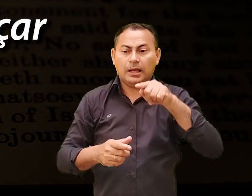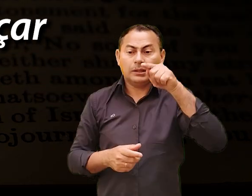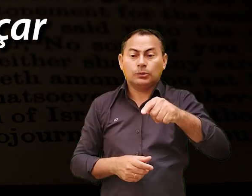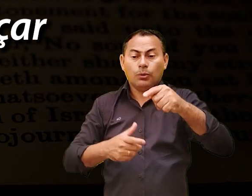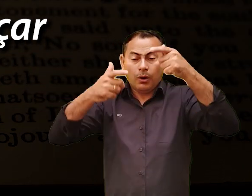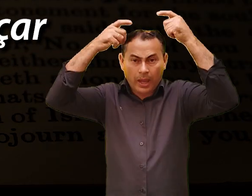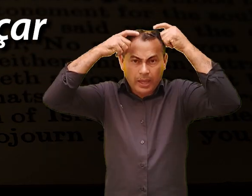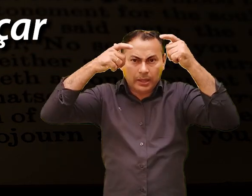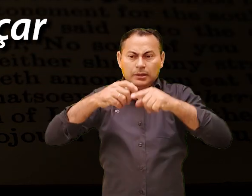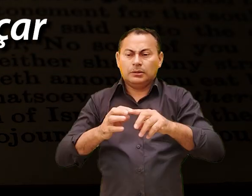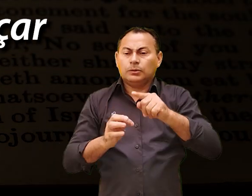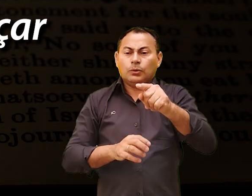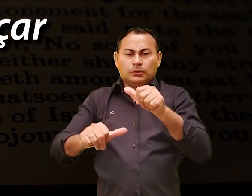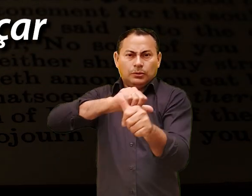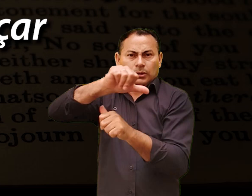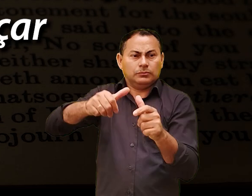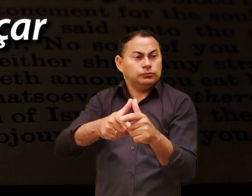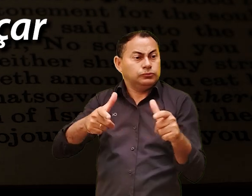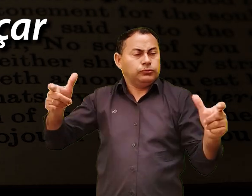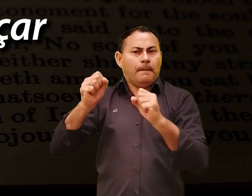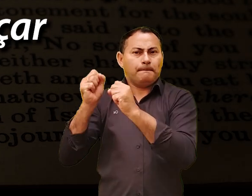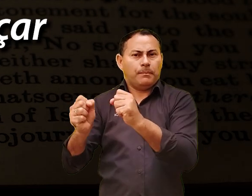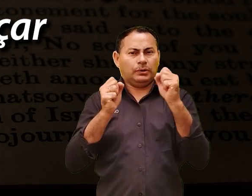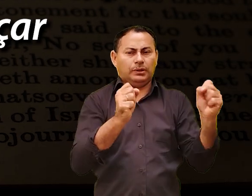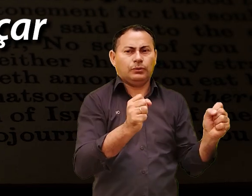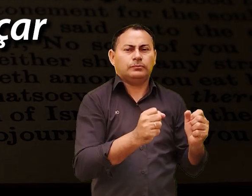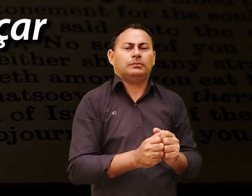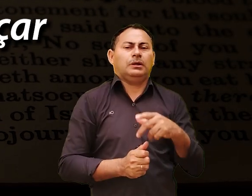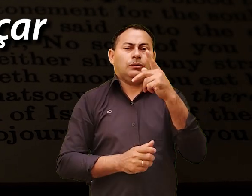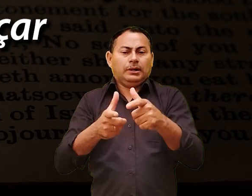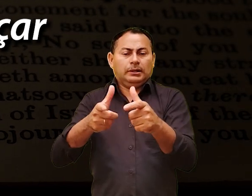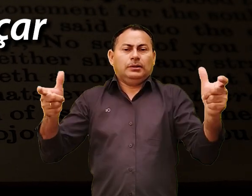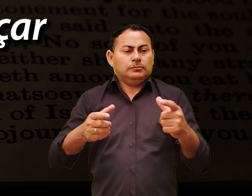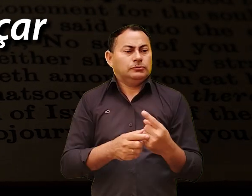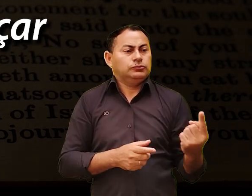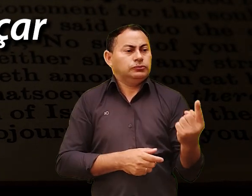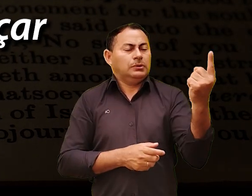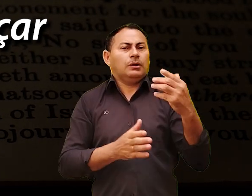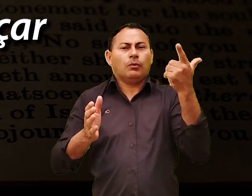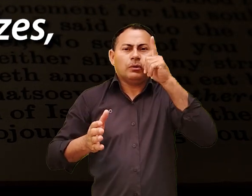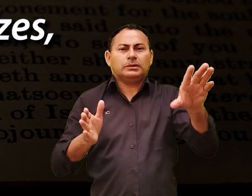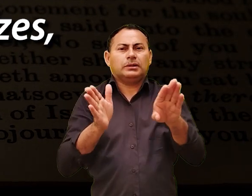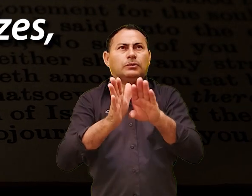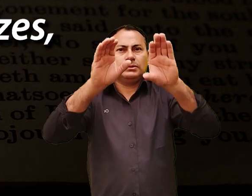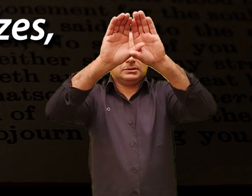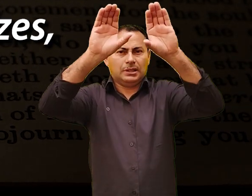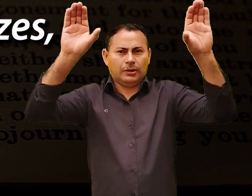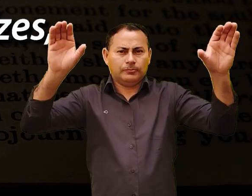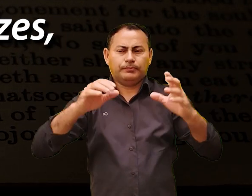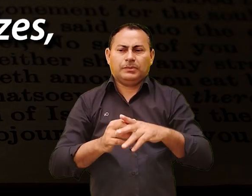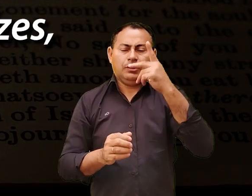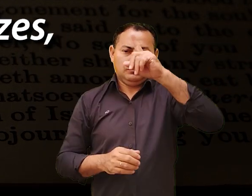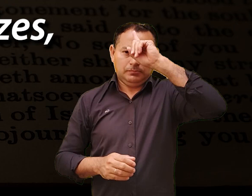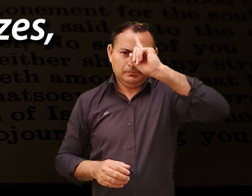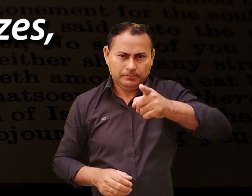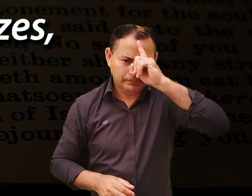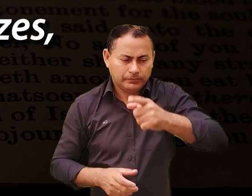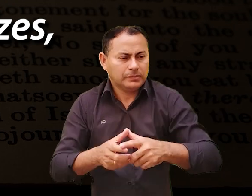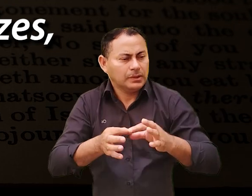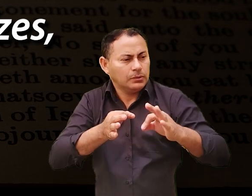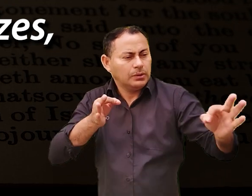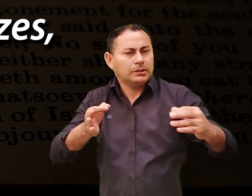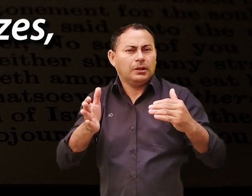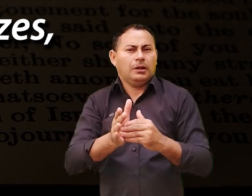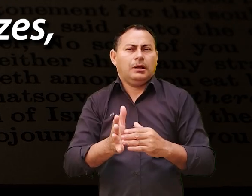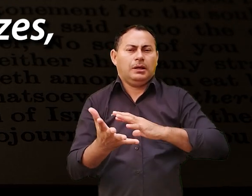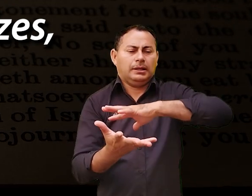tu. Tu te tornaste grande e poderoso, pois a tua grandeza cresceu até alcançar o céu, e o teu domínio se estendeu